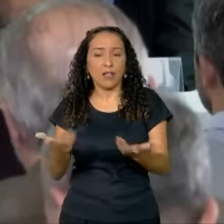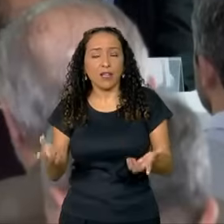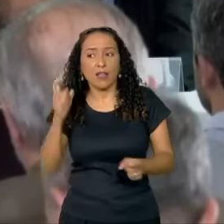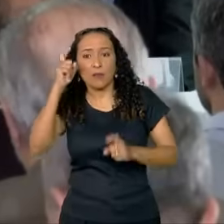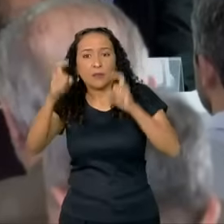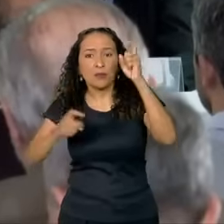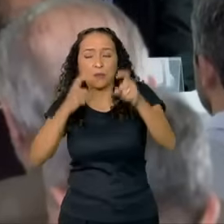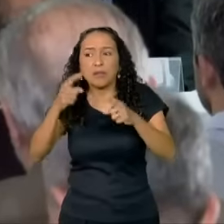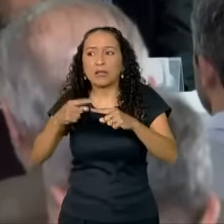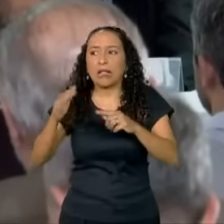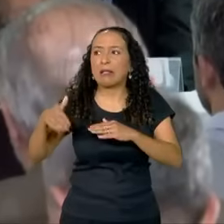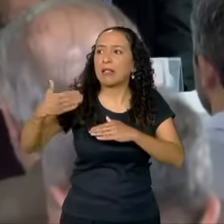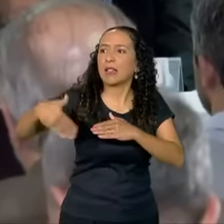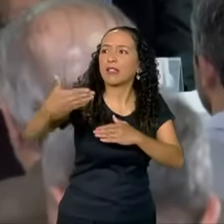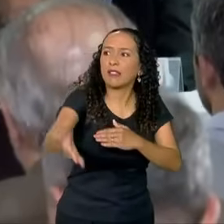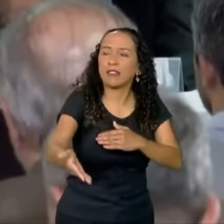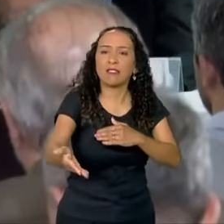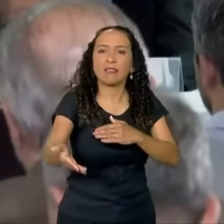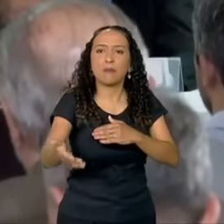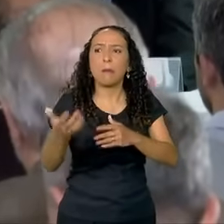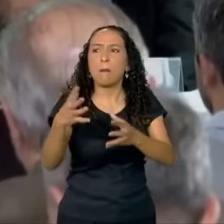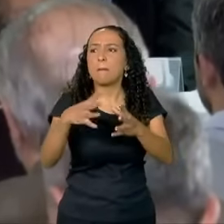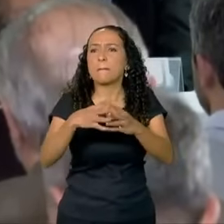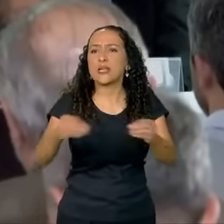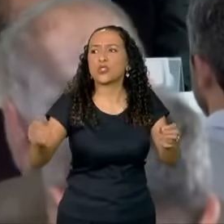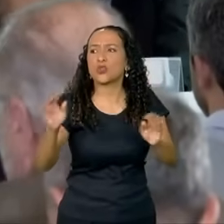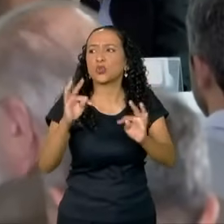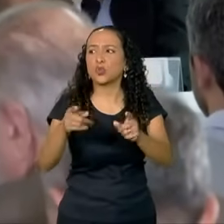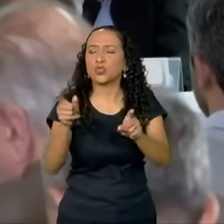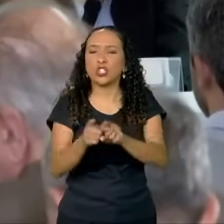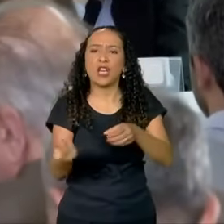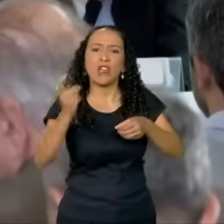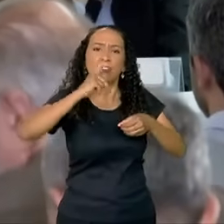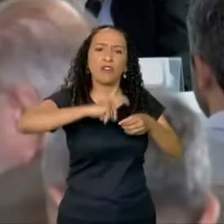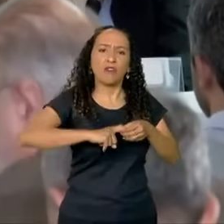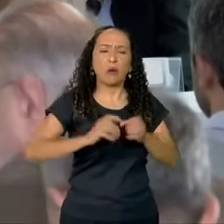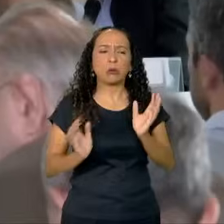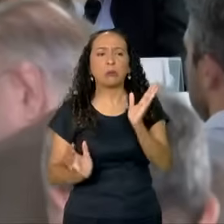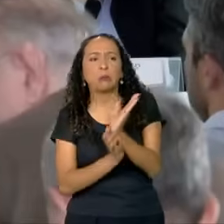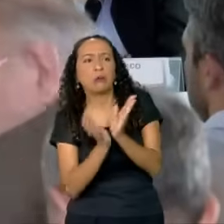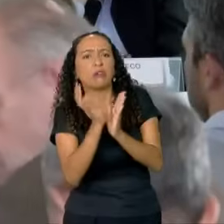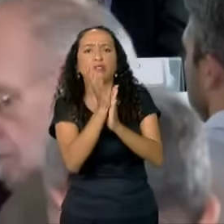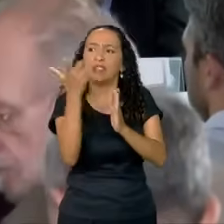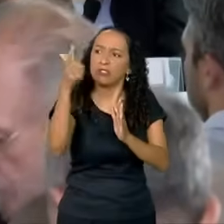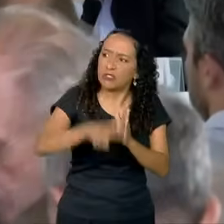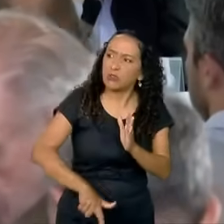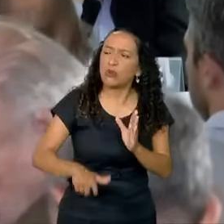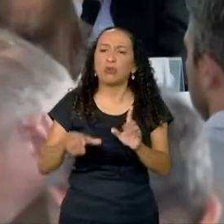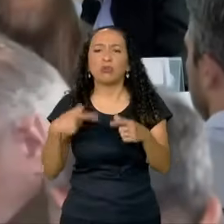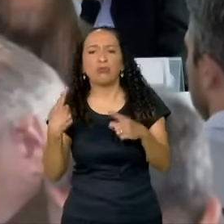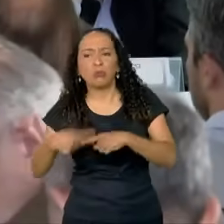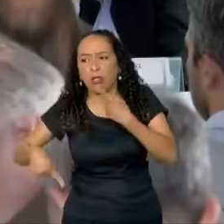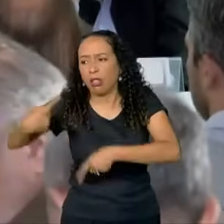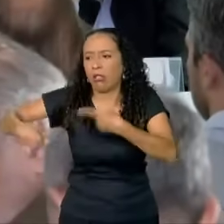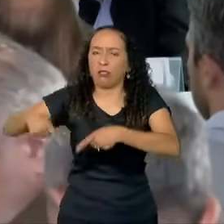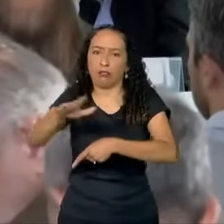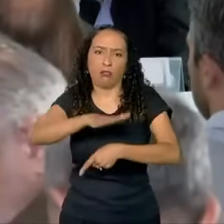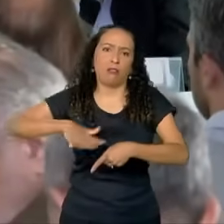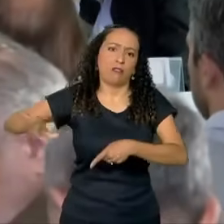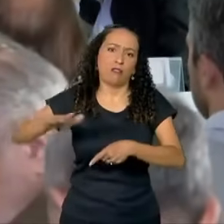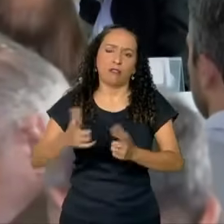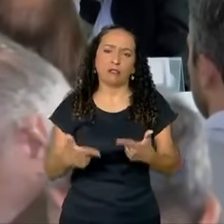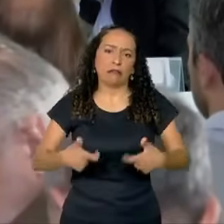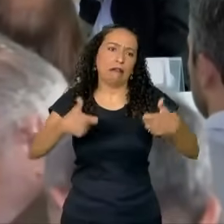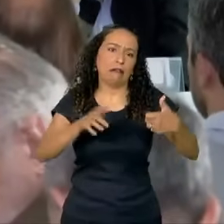passou o momento mais crítico, enfim, aí volta tudo a entrar na roda normal da burocracia, da máquina pública, enfim, e esse cenário de guerra